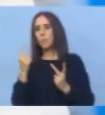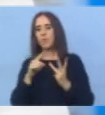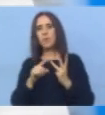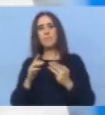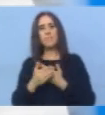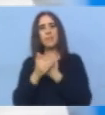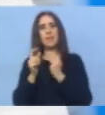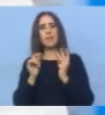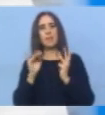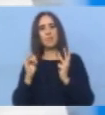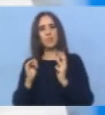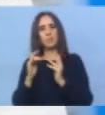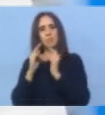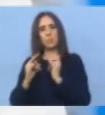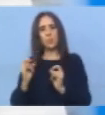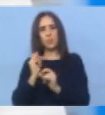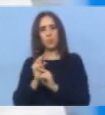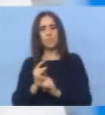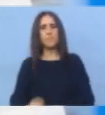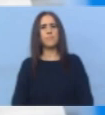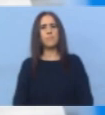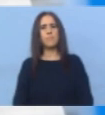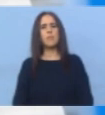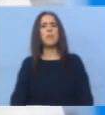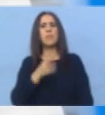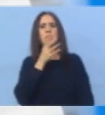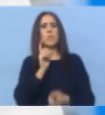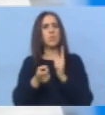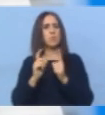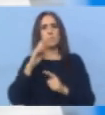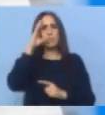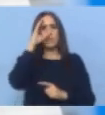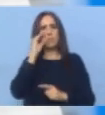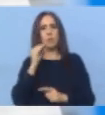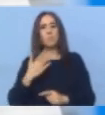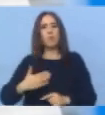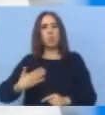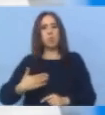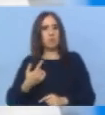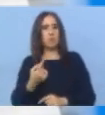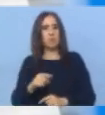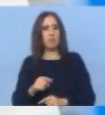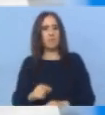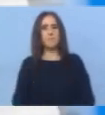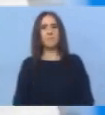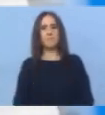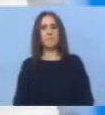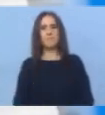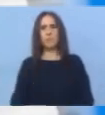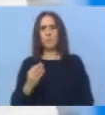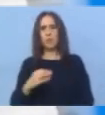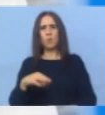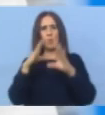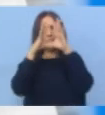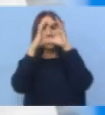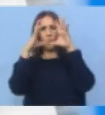Elias. Não sabia o que dizia, pois estavam atemorizados. Veio então uma nuvem que os